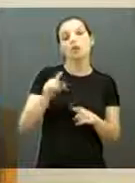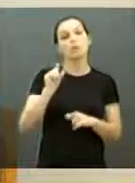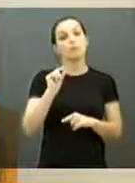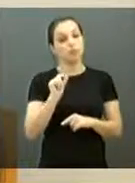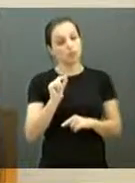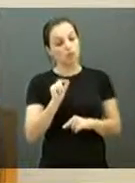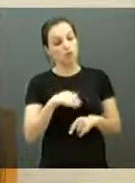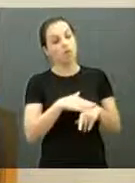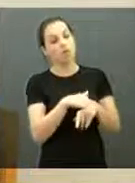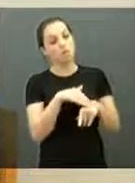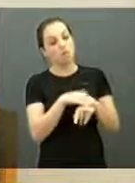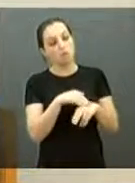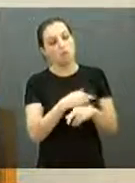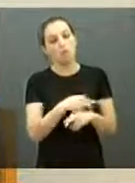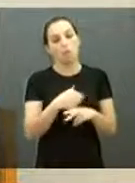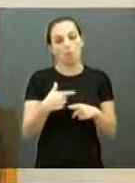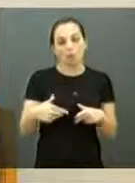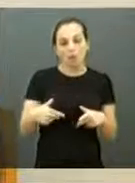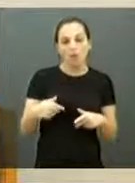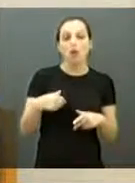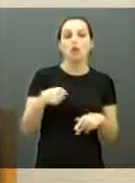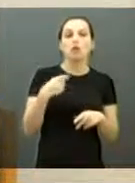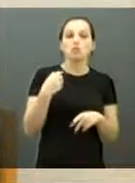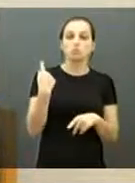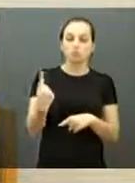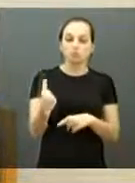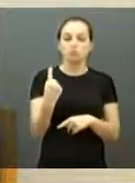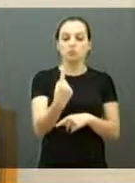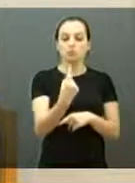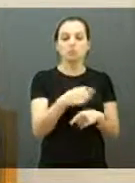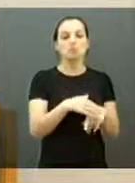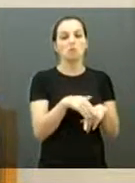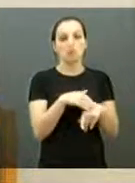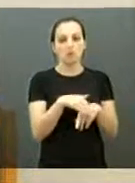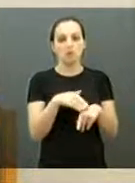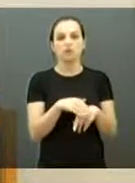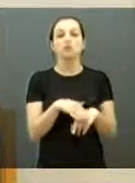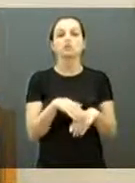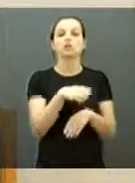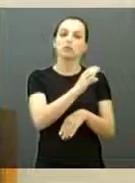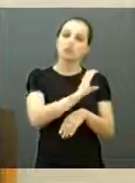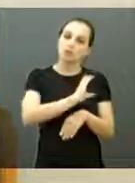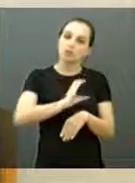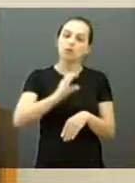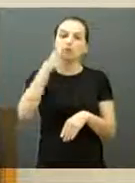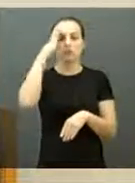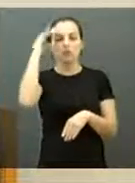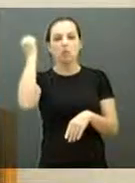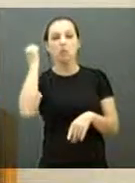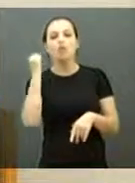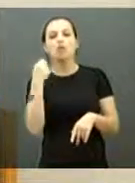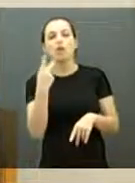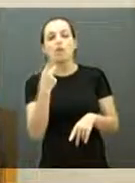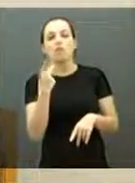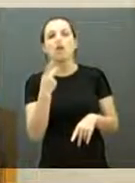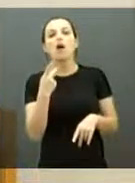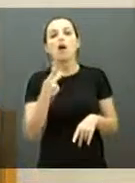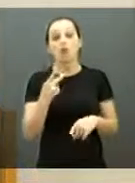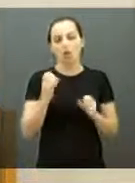eu conversei com alguns deles pessoalmente, Lapena, e a coordenação sabia e falaram que eles